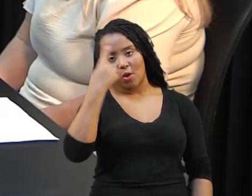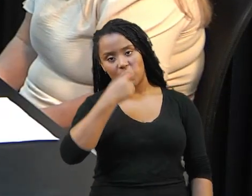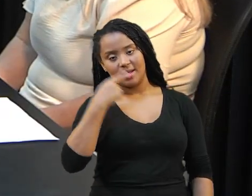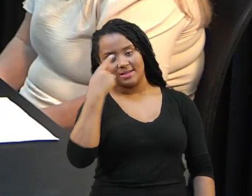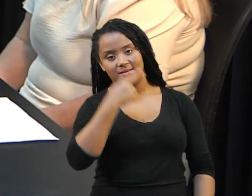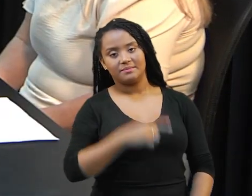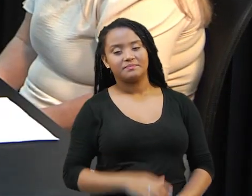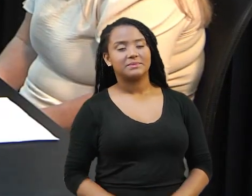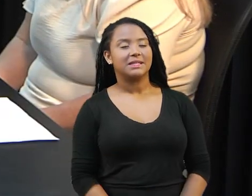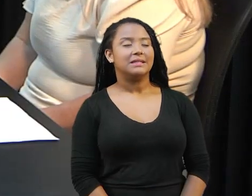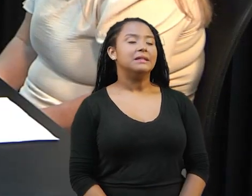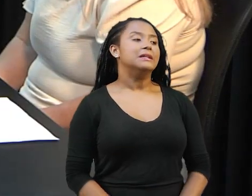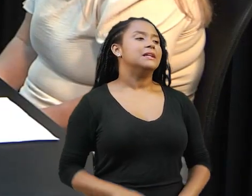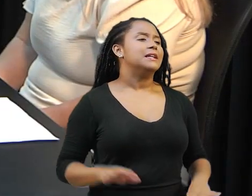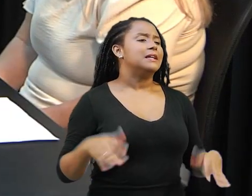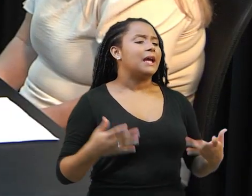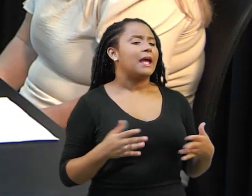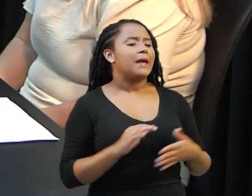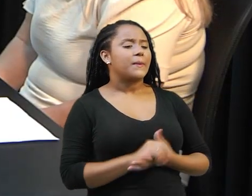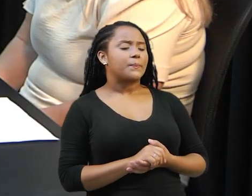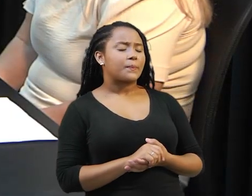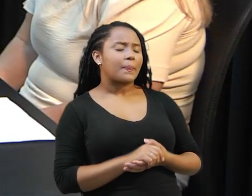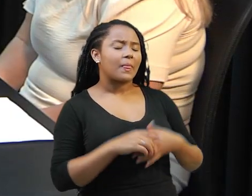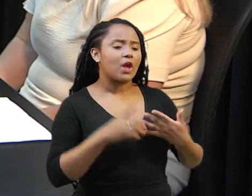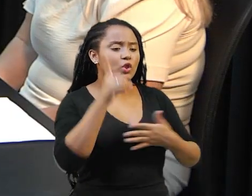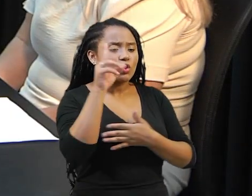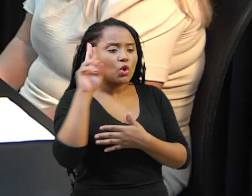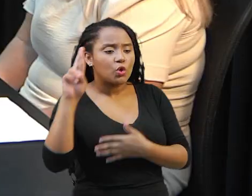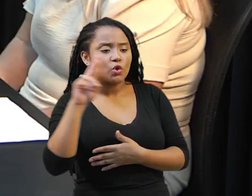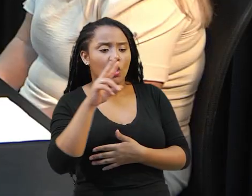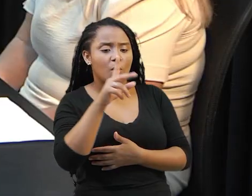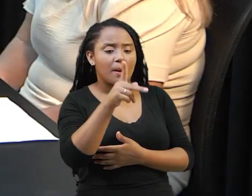Agora, doutor Paulo, desde o início